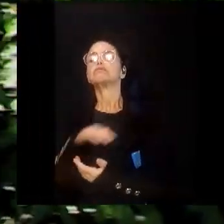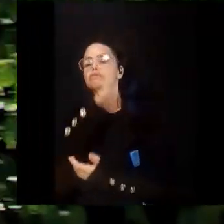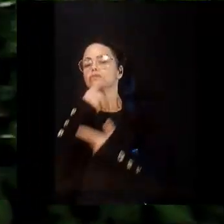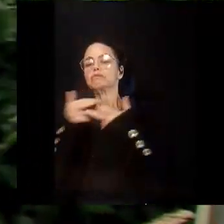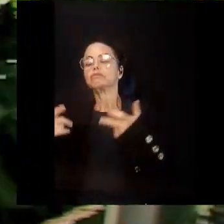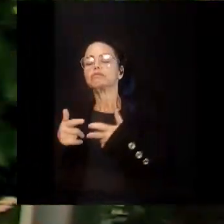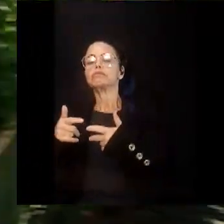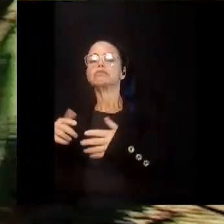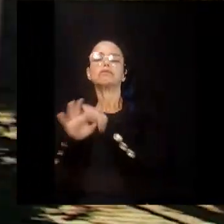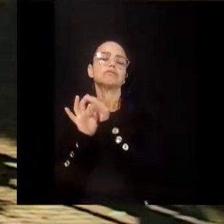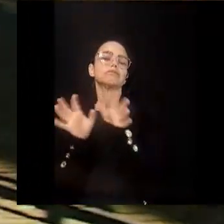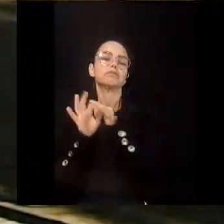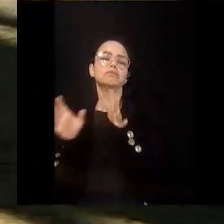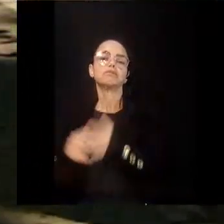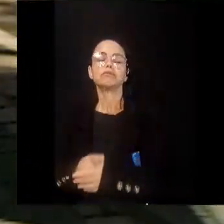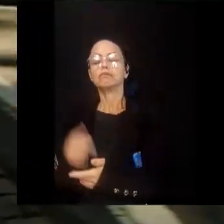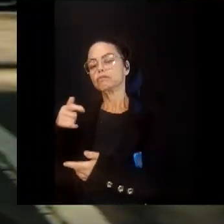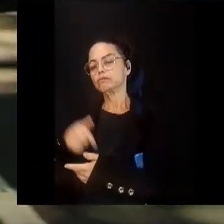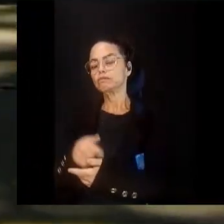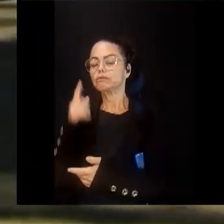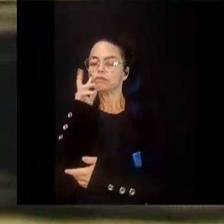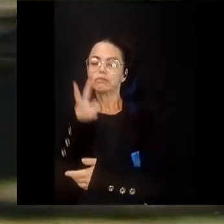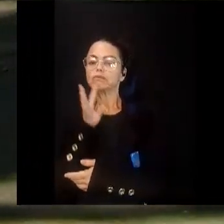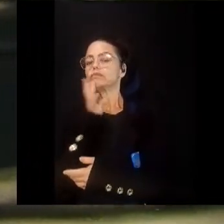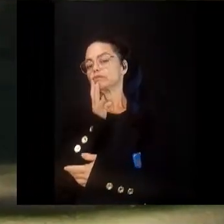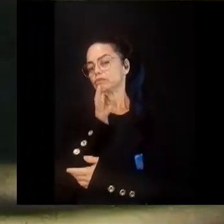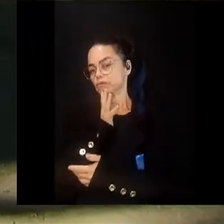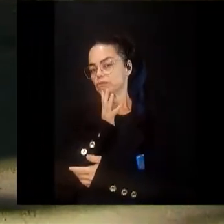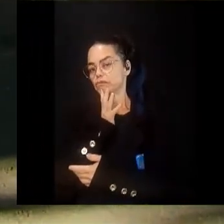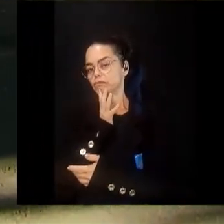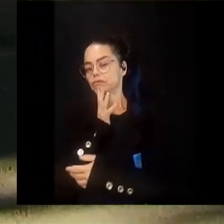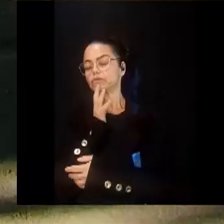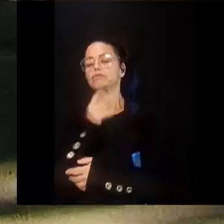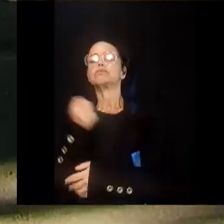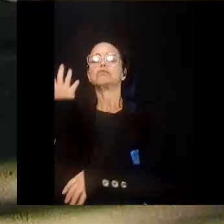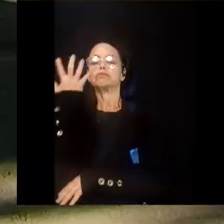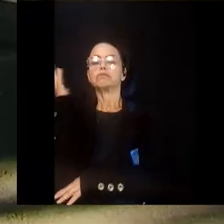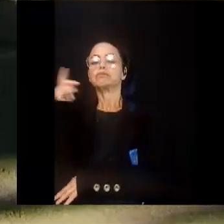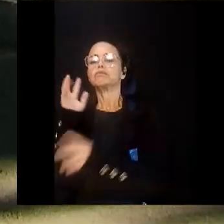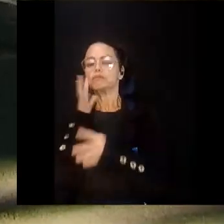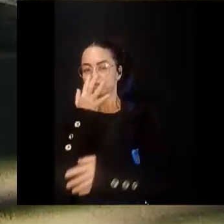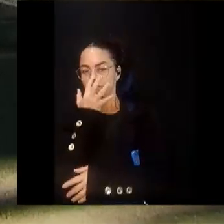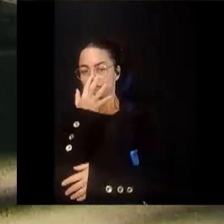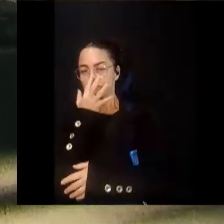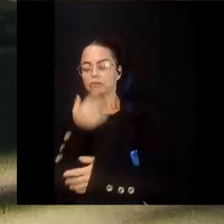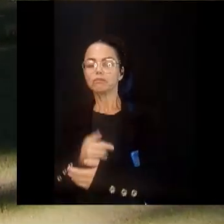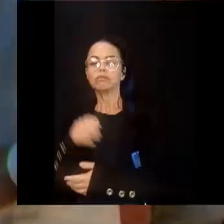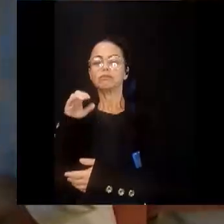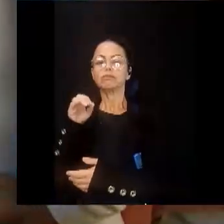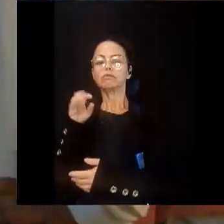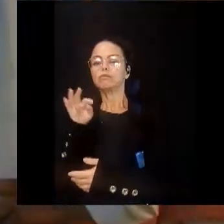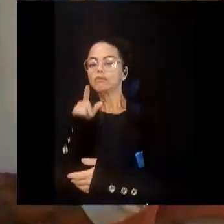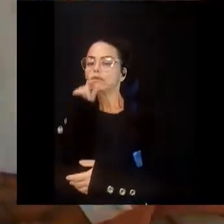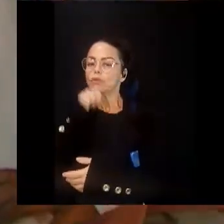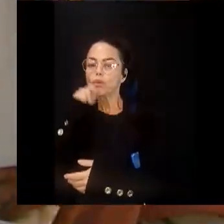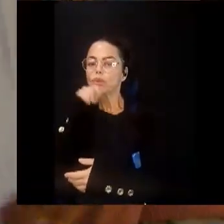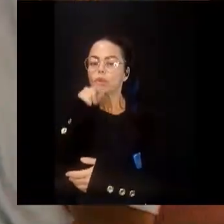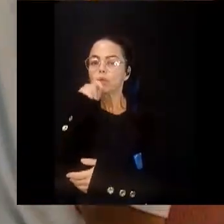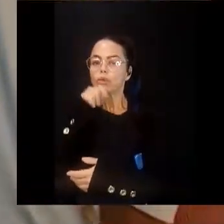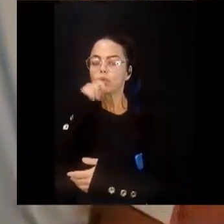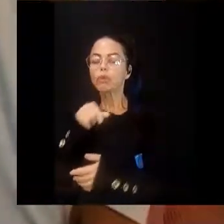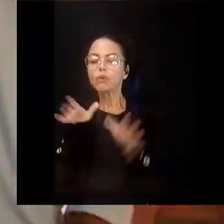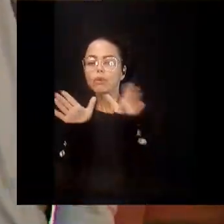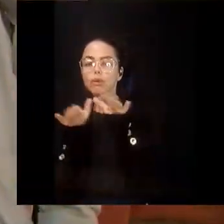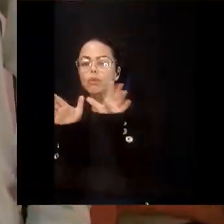também, né? Então, quem vem conhecer o parque pode avistar as cutias que andam aqui pelo